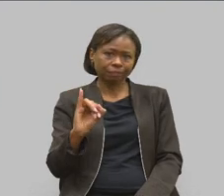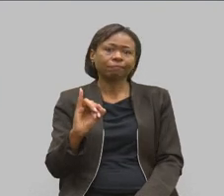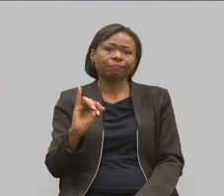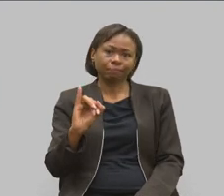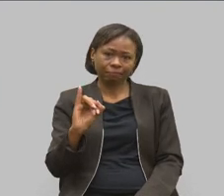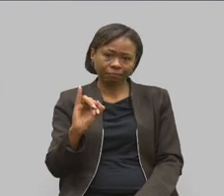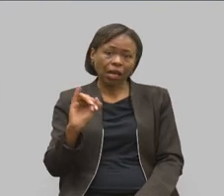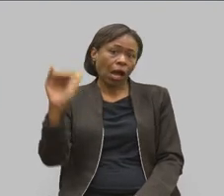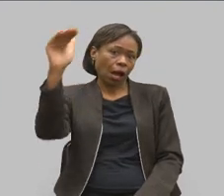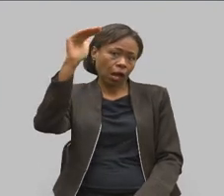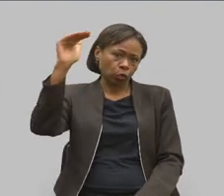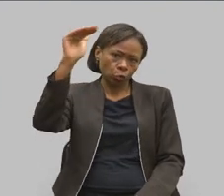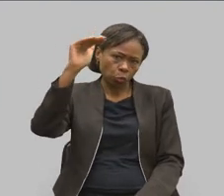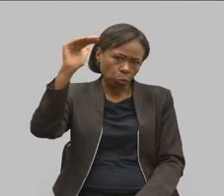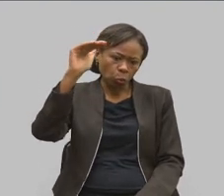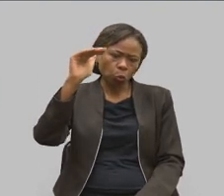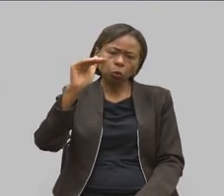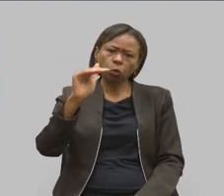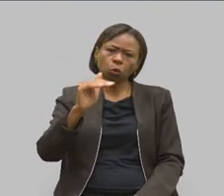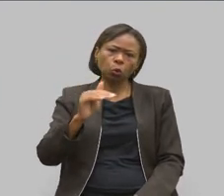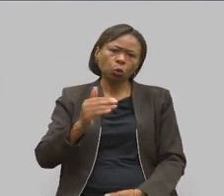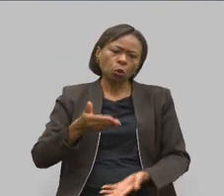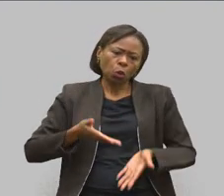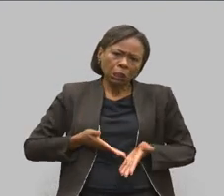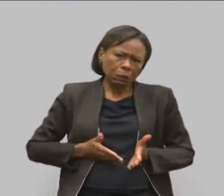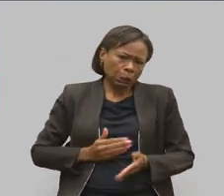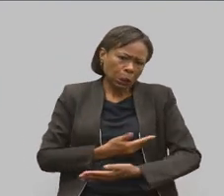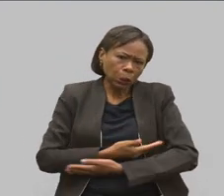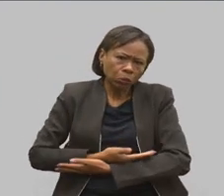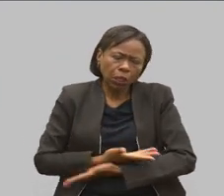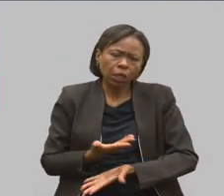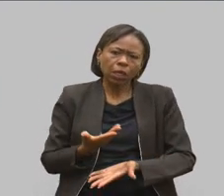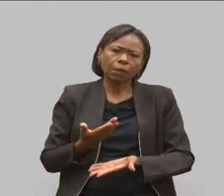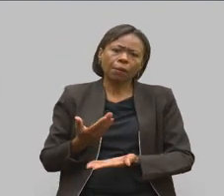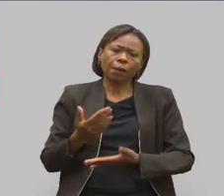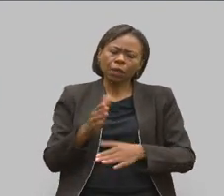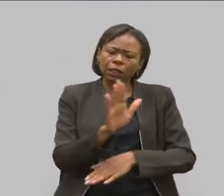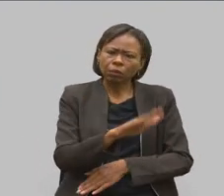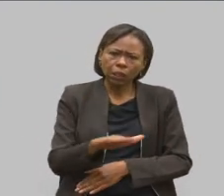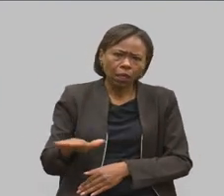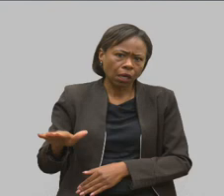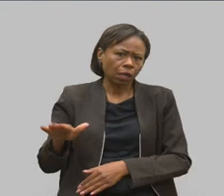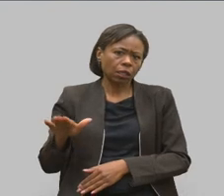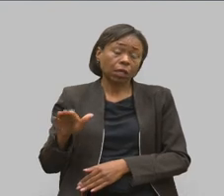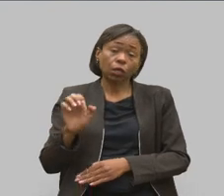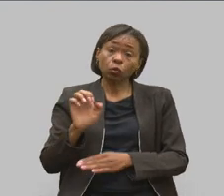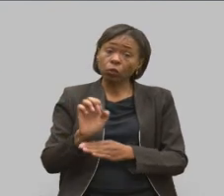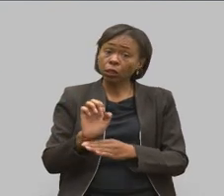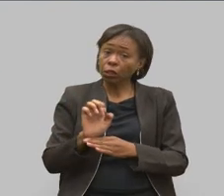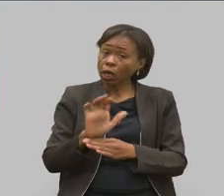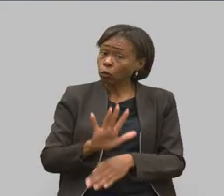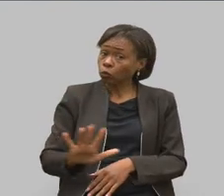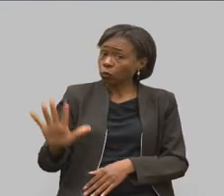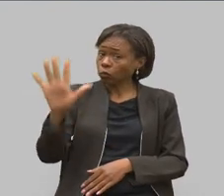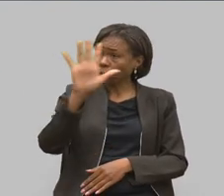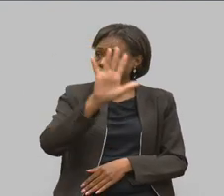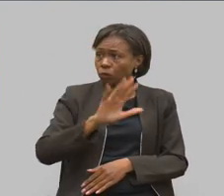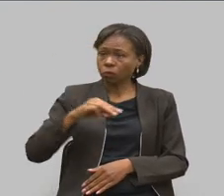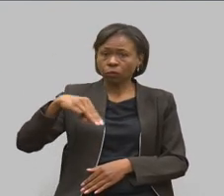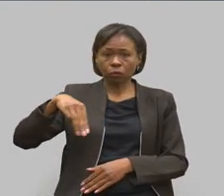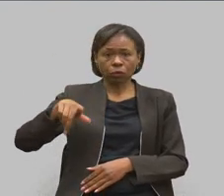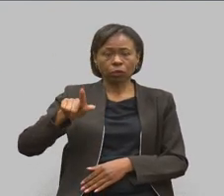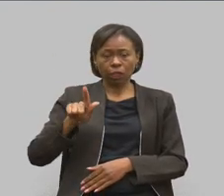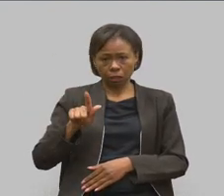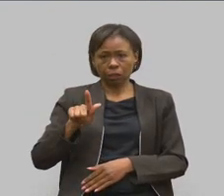adulto Neonatal Pediátrico no âmbito de todo o estado de Minas Gerais no